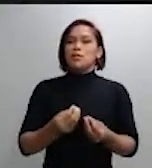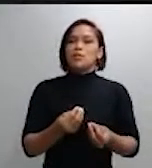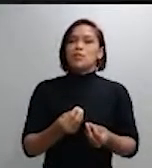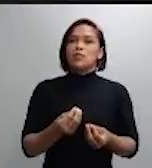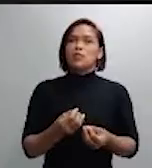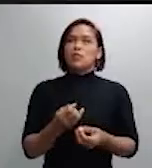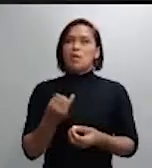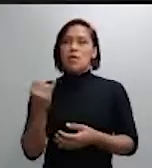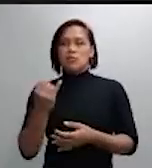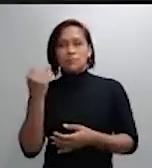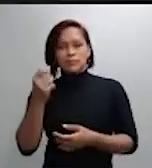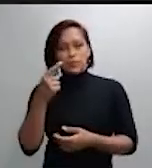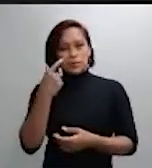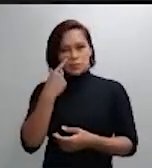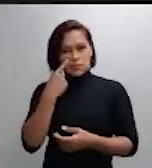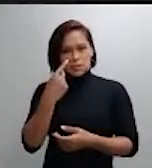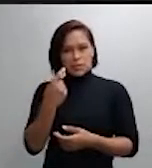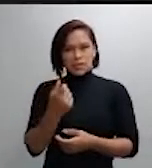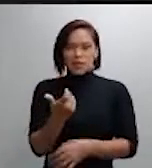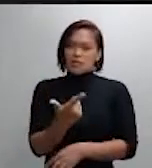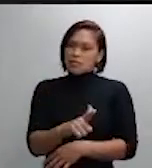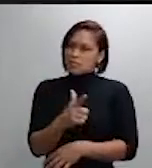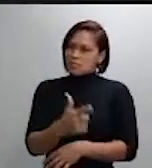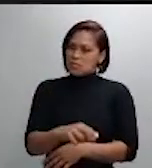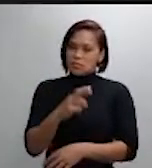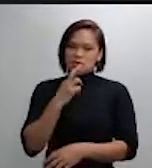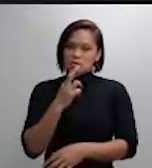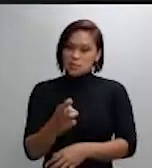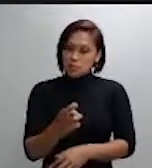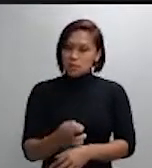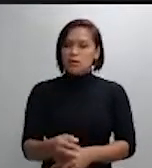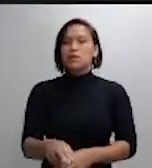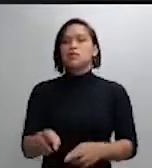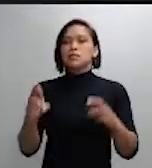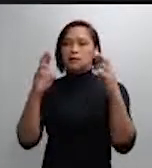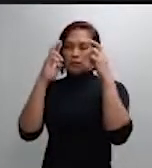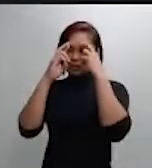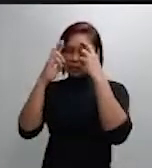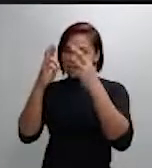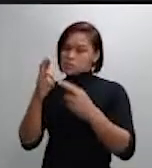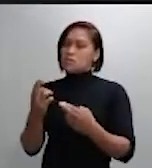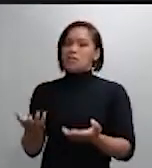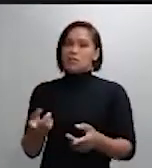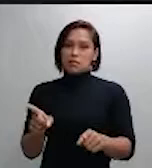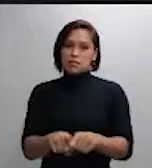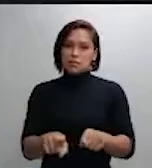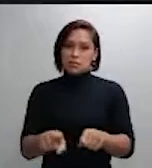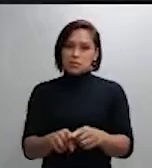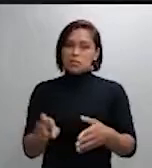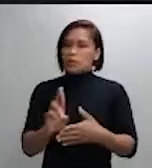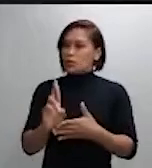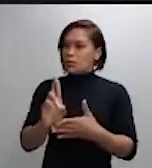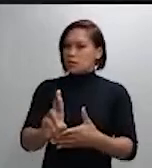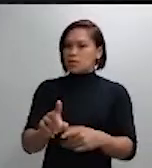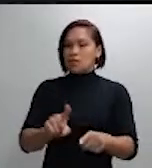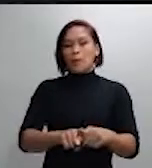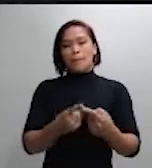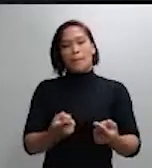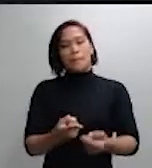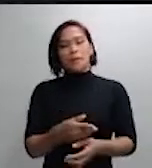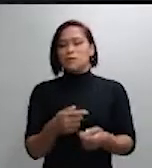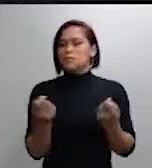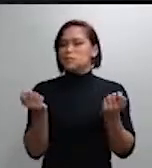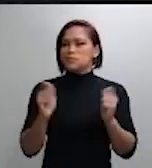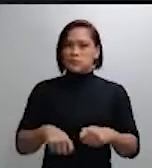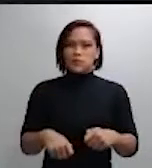interessado. Não obtivemos êxito, respeitamos a decisão do excelentíssimo relator, mas não conseguimos o ingresso. A OAB de